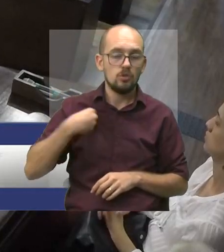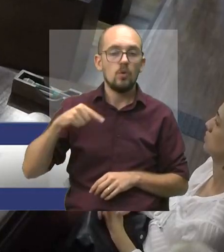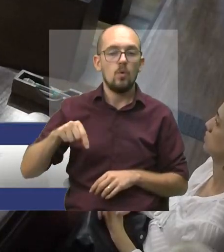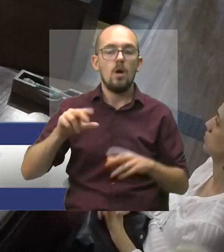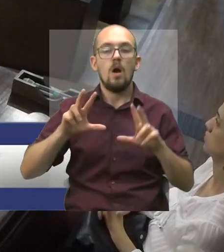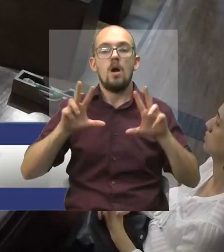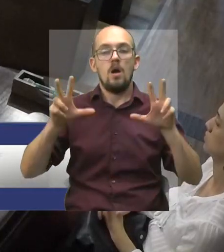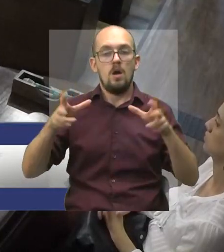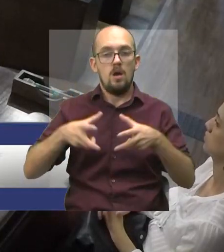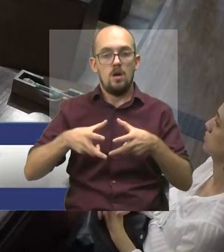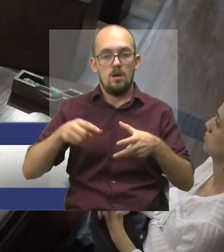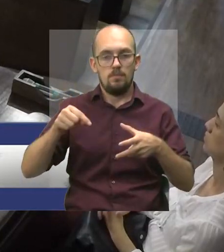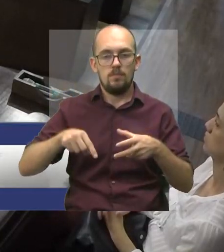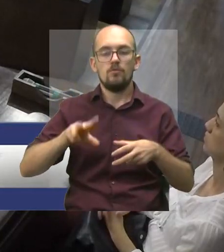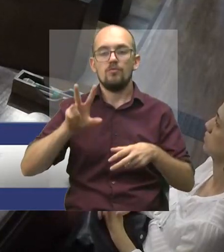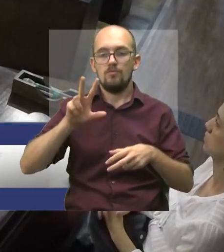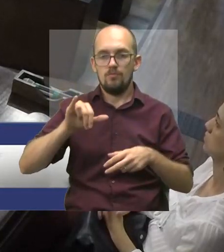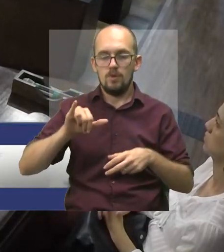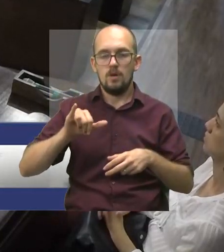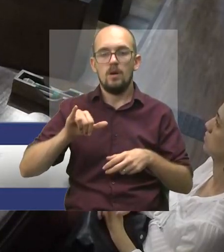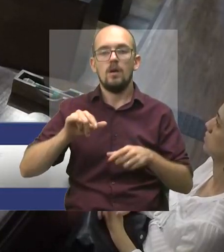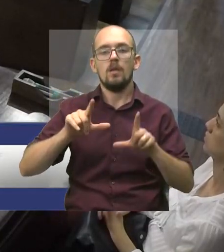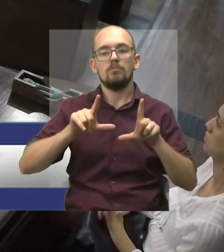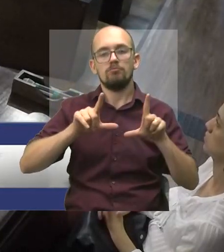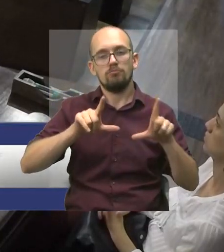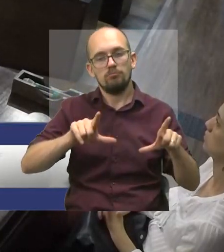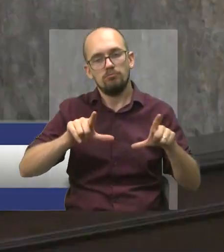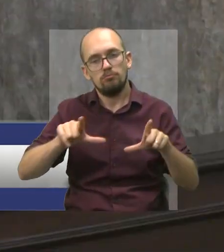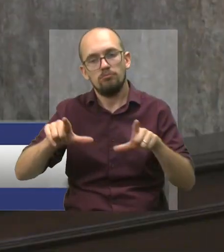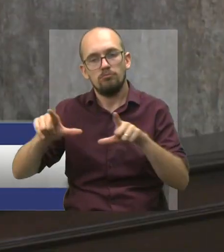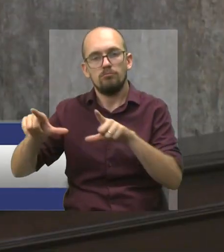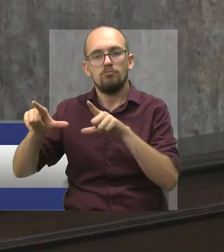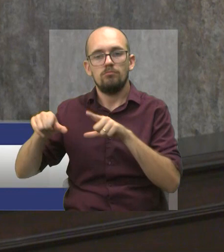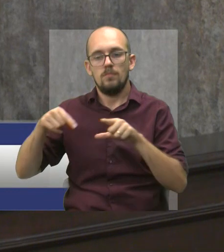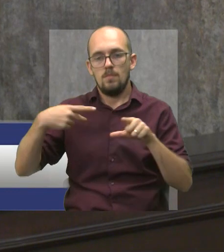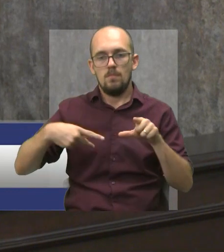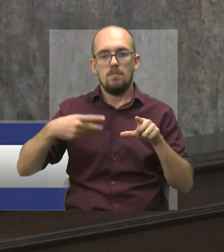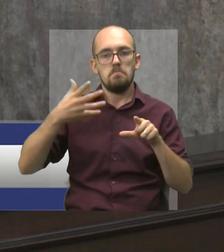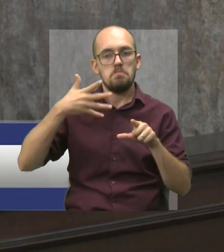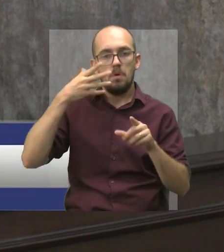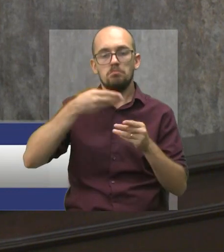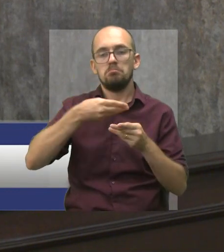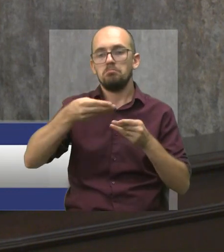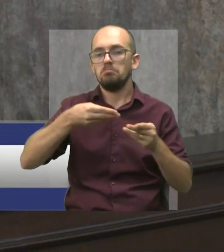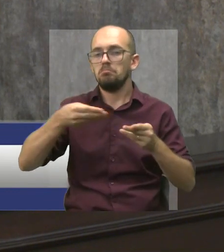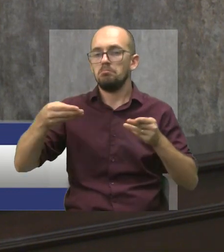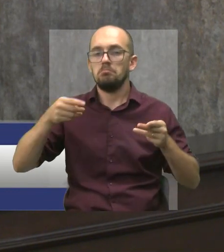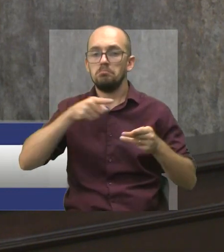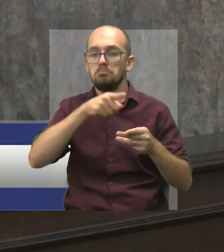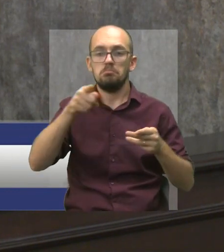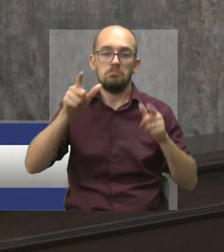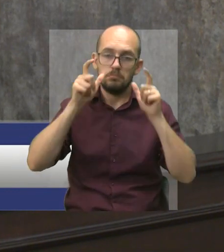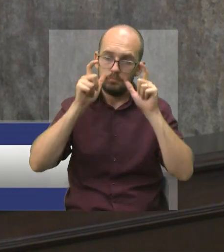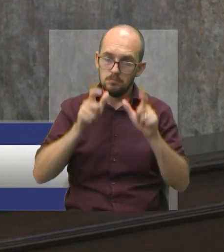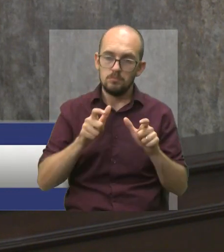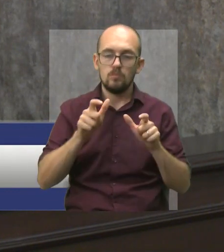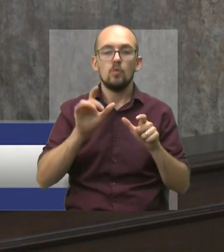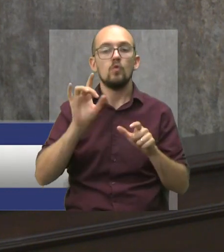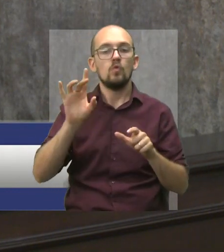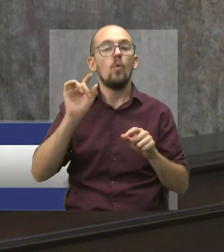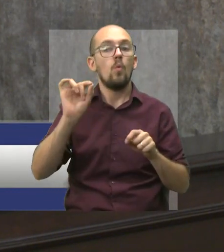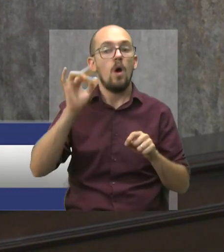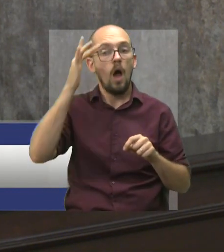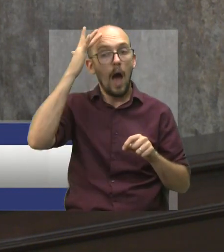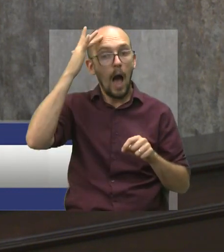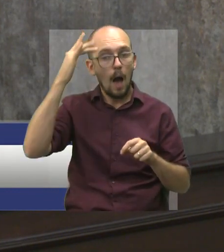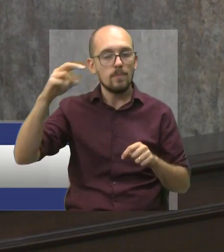Câmara Municipal irá oferecer certificado desta palestra para aqueles que tiverem interesse. É só, a partir de amanhã,